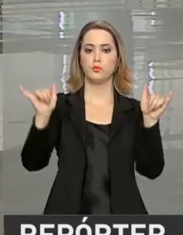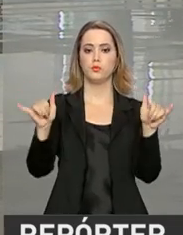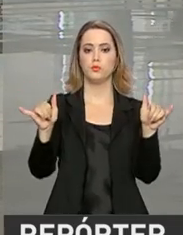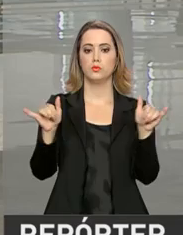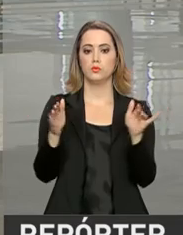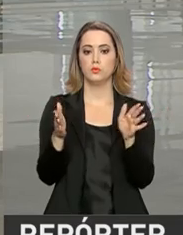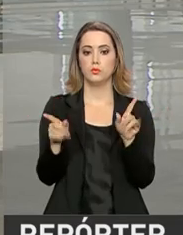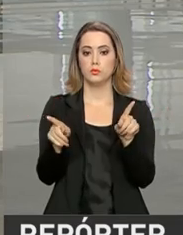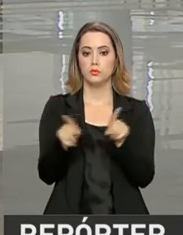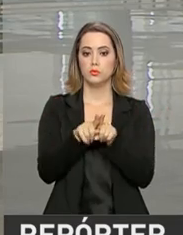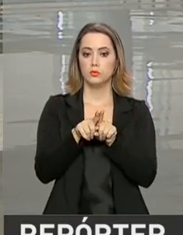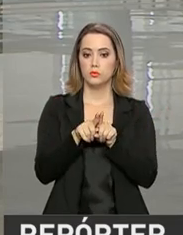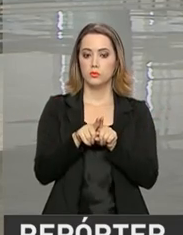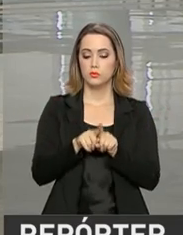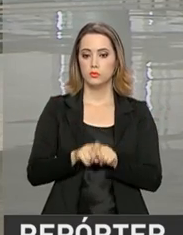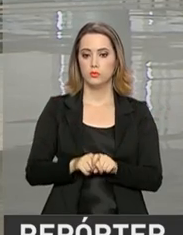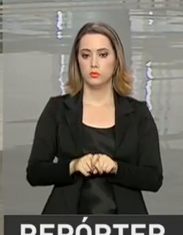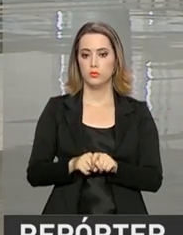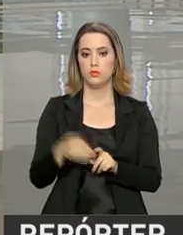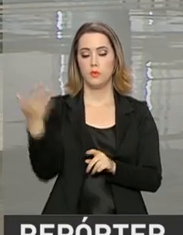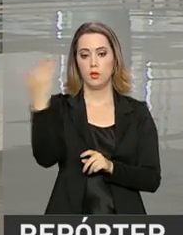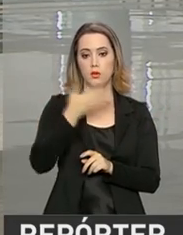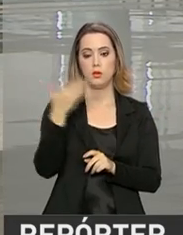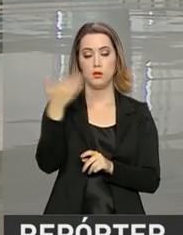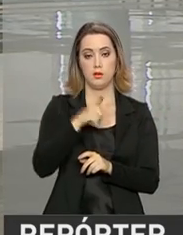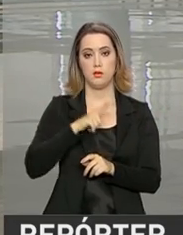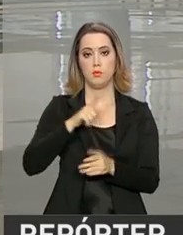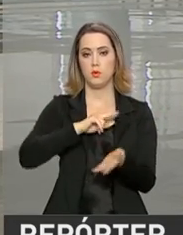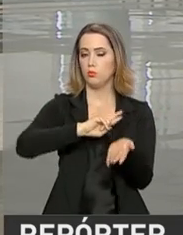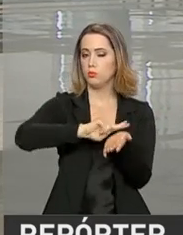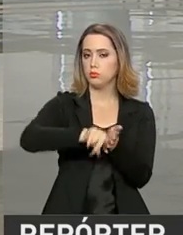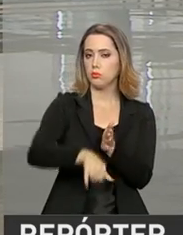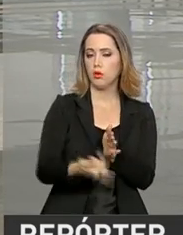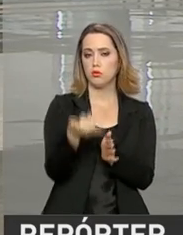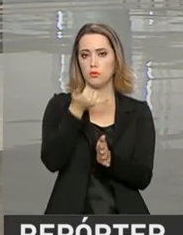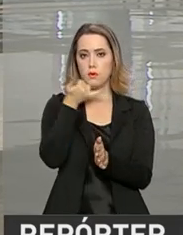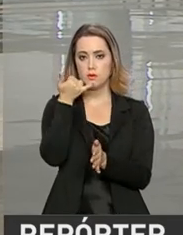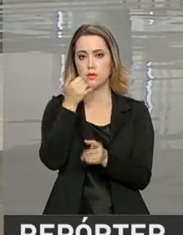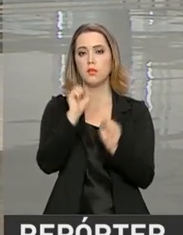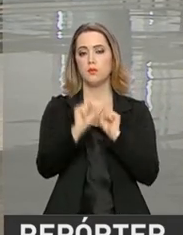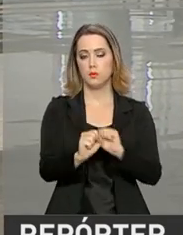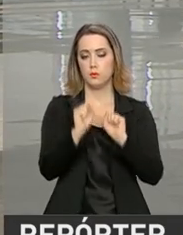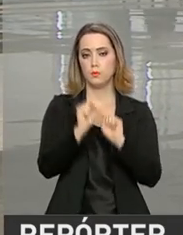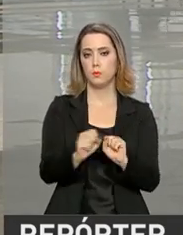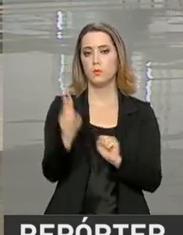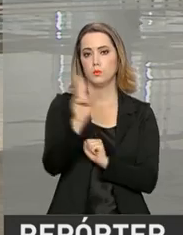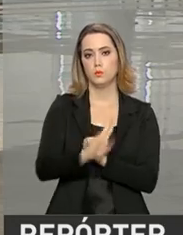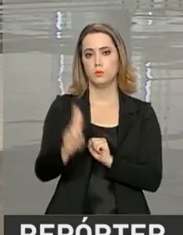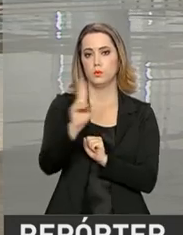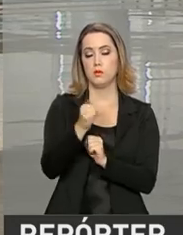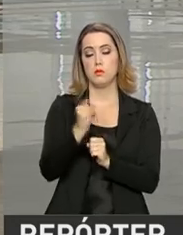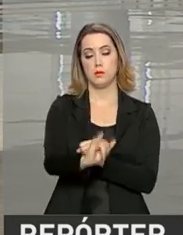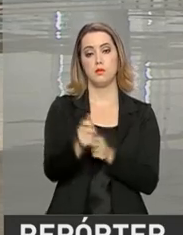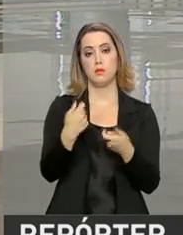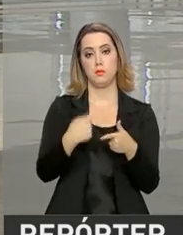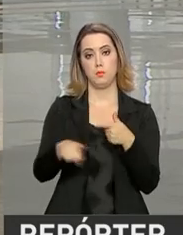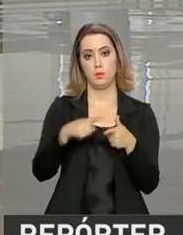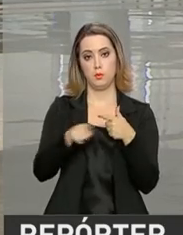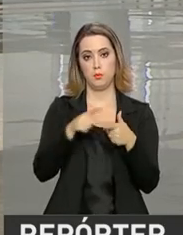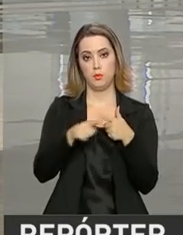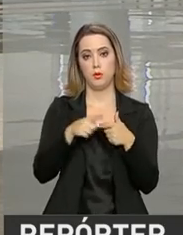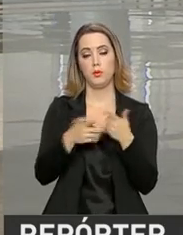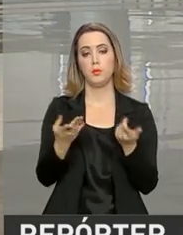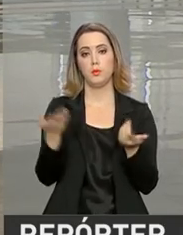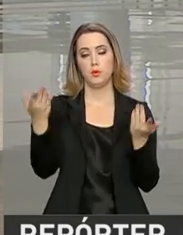das das relações exteriores traz alguns telefones que podem ser utilizados pelos brasileiros que estão fora do país